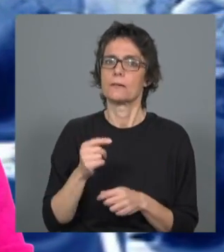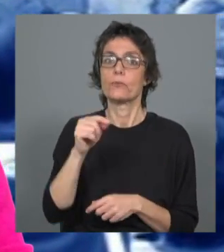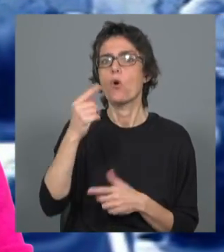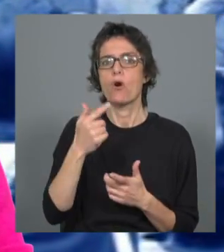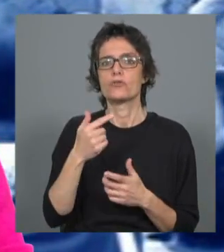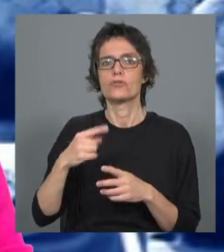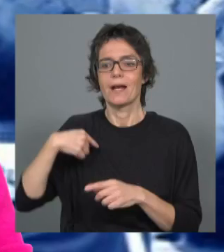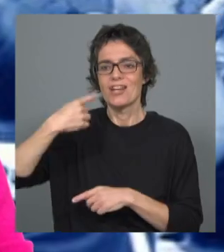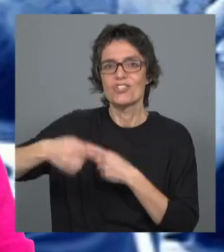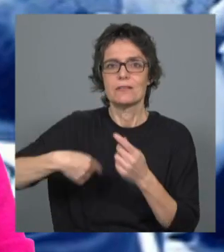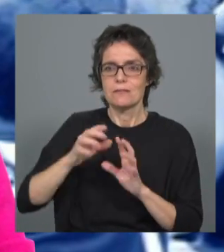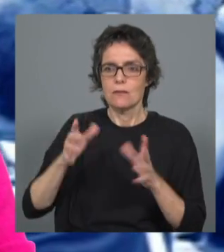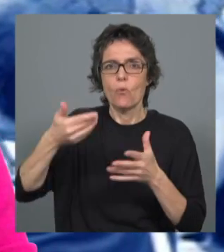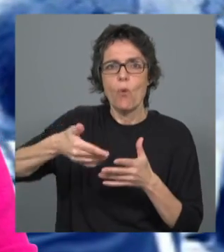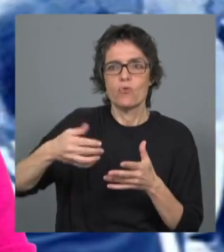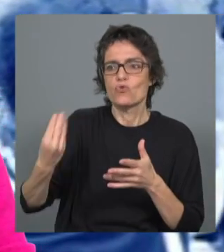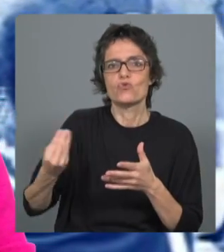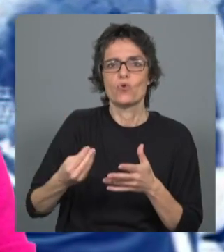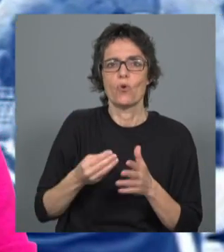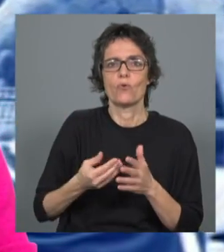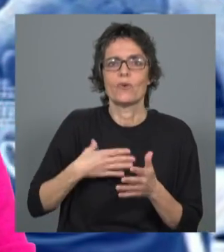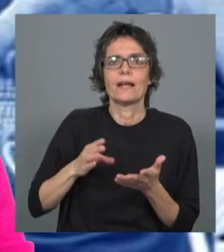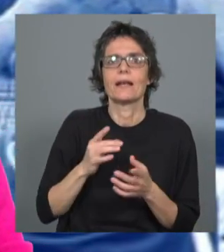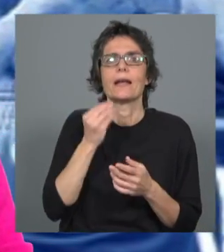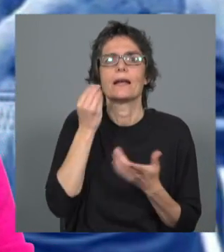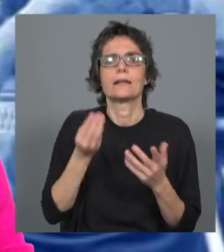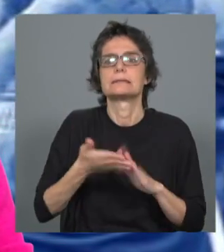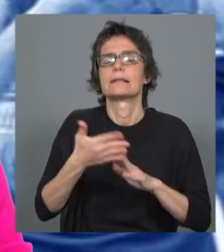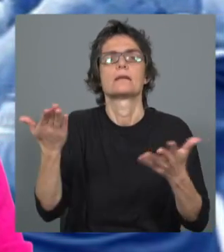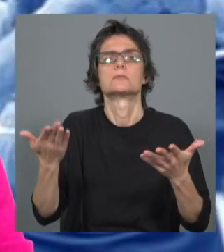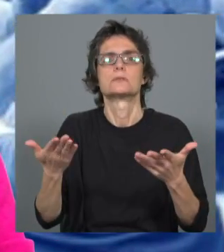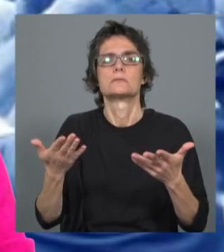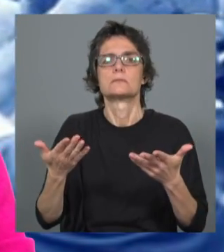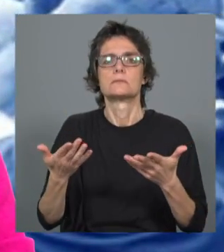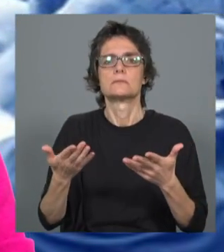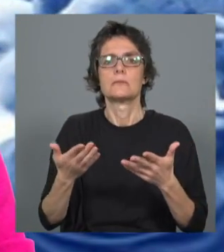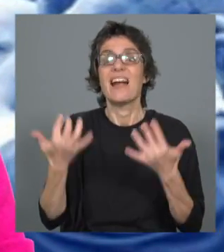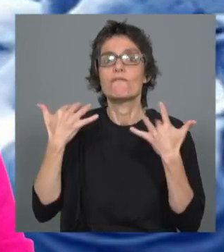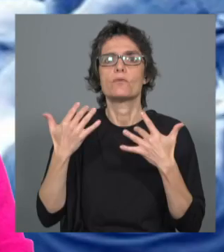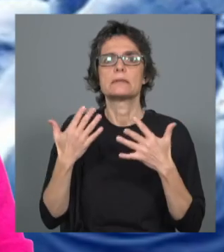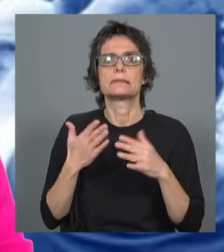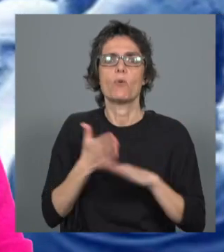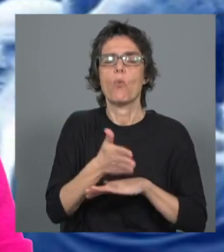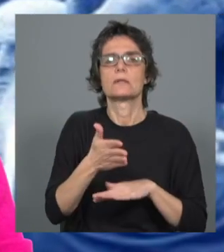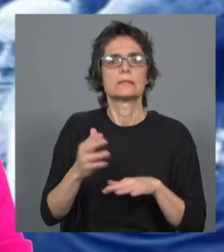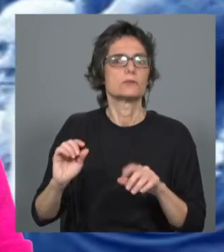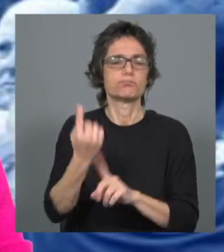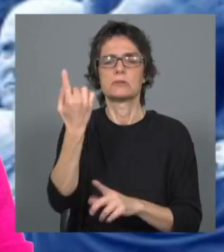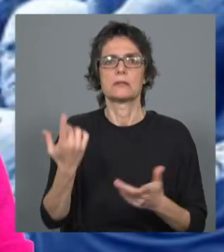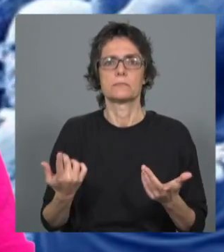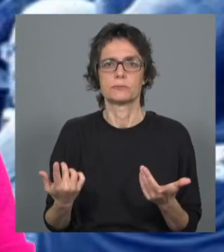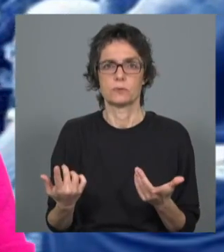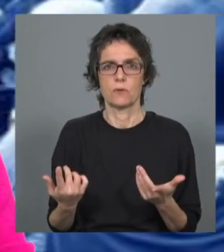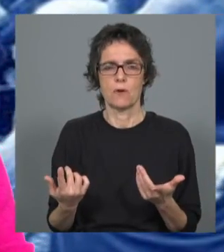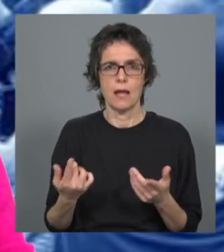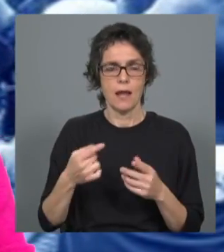clique. E depois tem acesso a imensa informação ao mesmo tempo. E muitas vezes o nosso trabalho é fazê-los